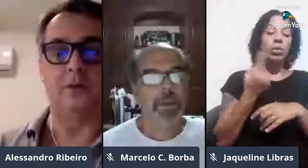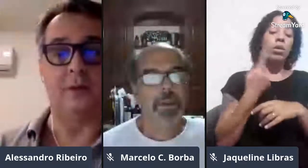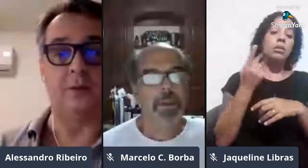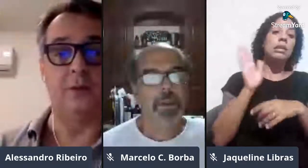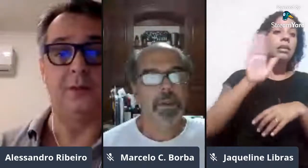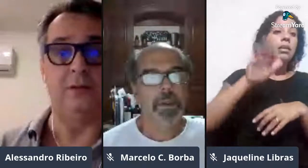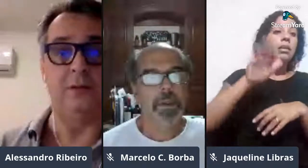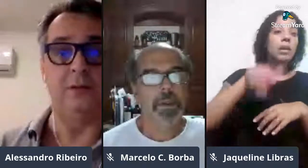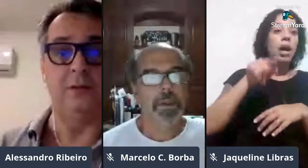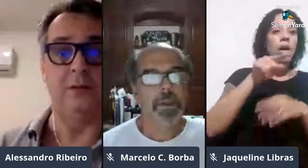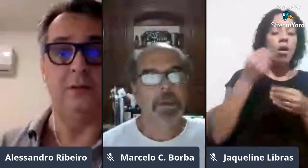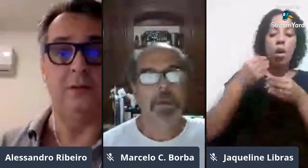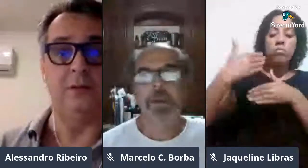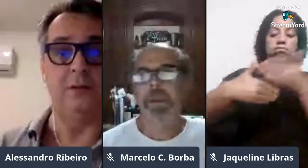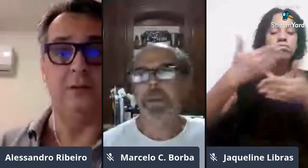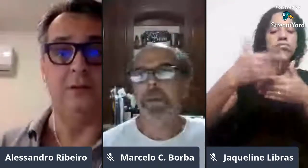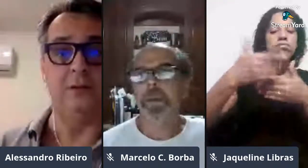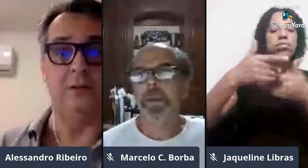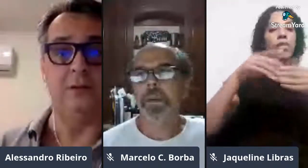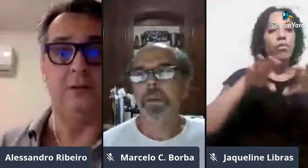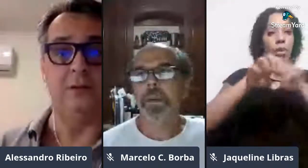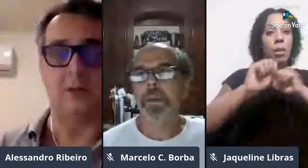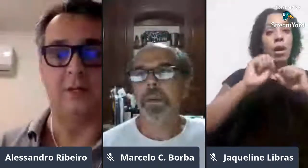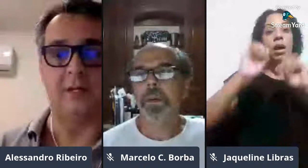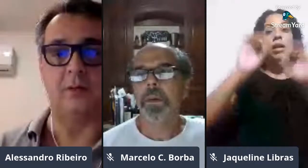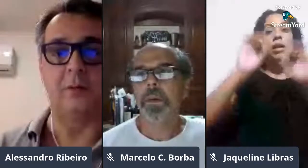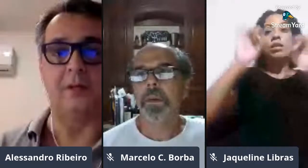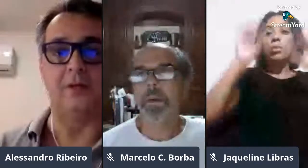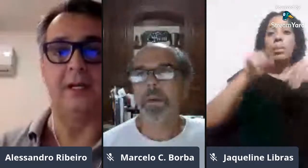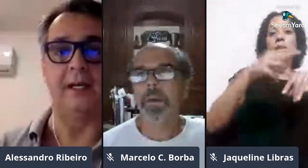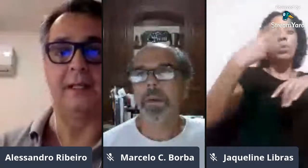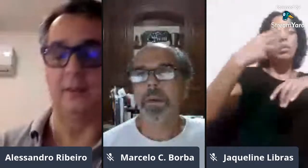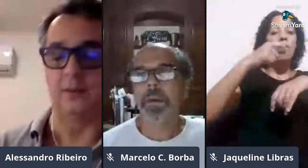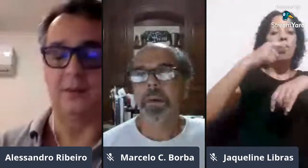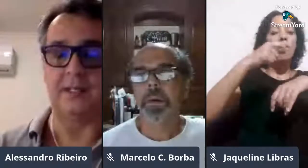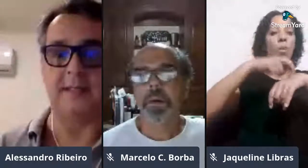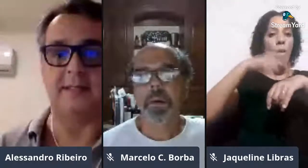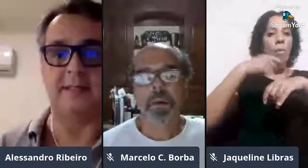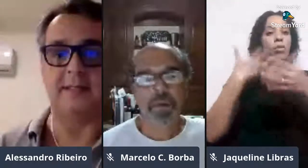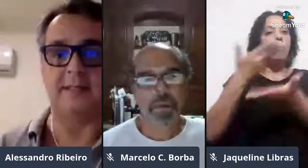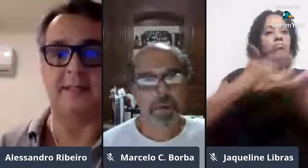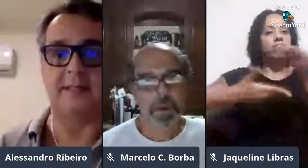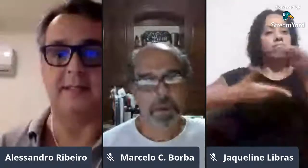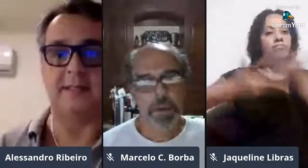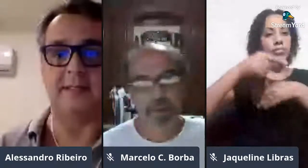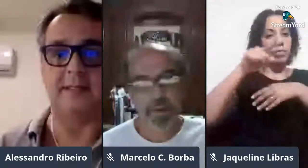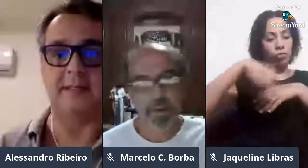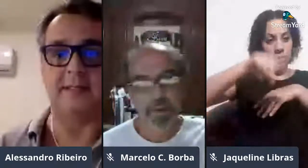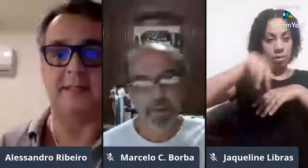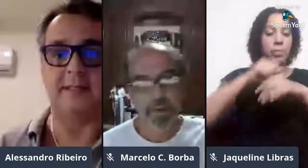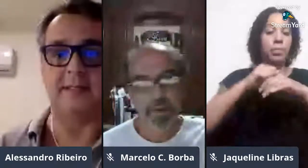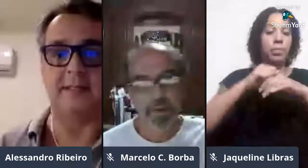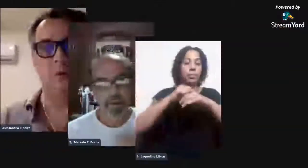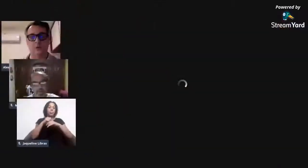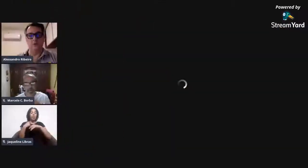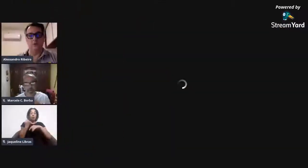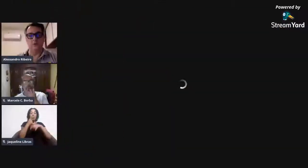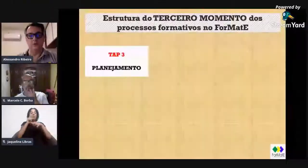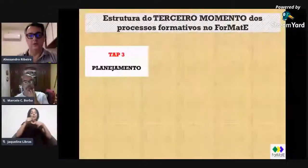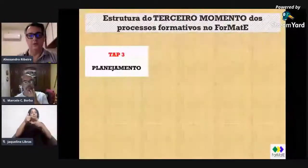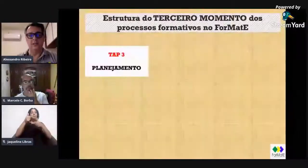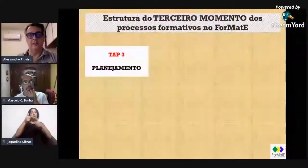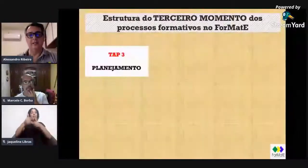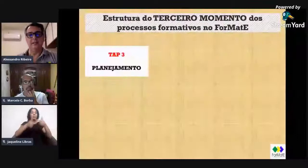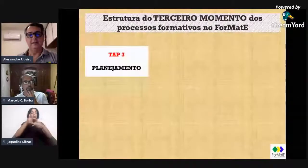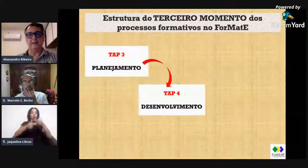nosso processo formativo, em especial esse terceiro momento que eu quero compartilhar aqui com vocês, nós estamos trabalhando com um conjunto